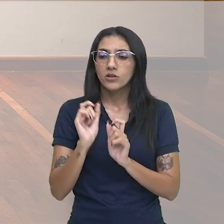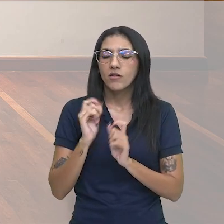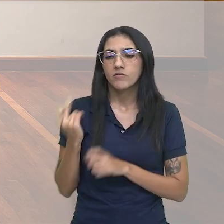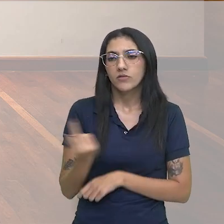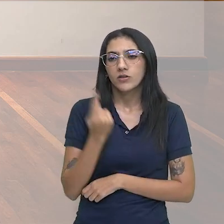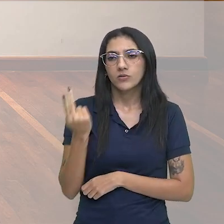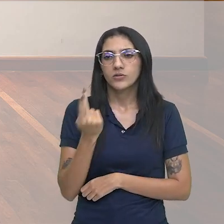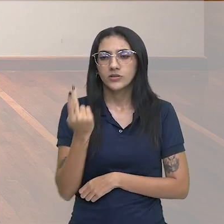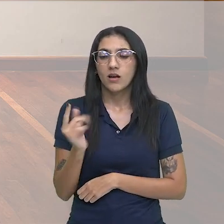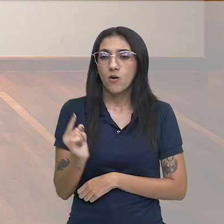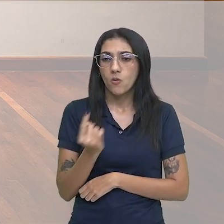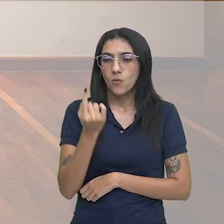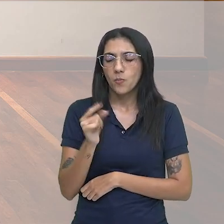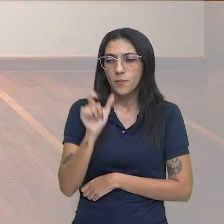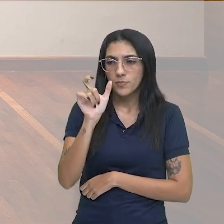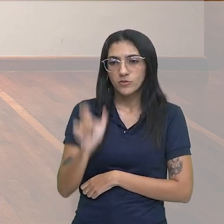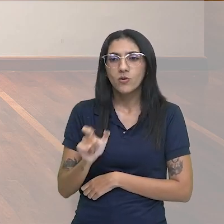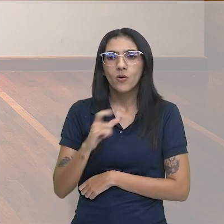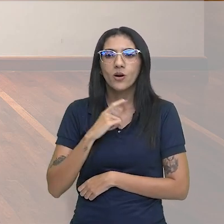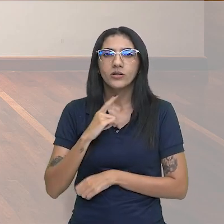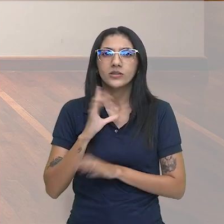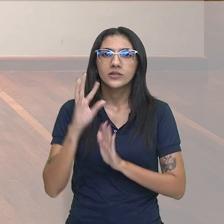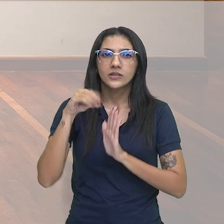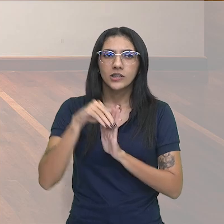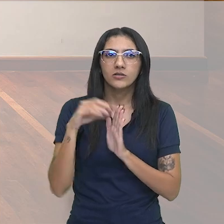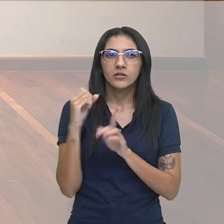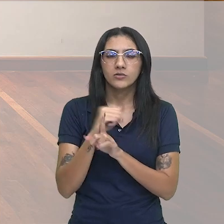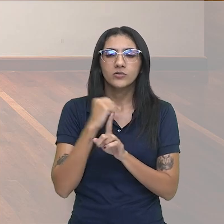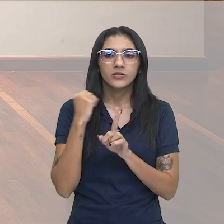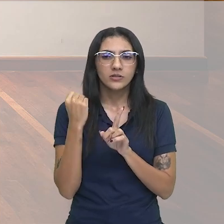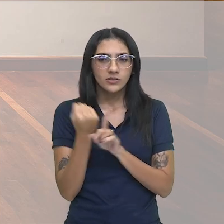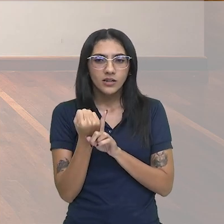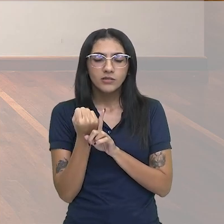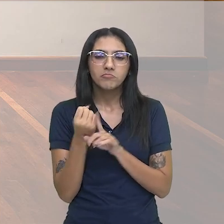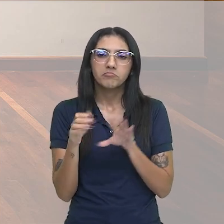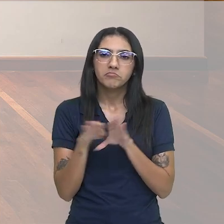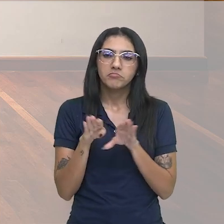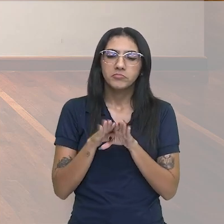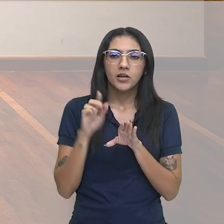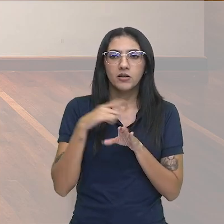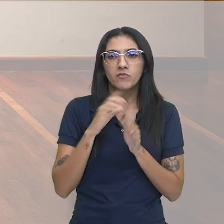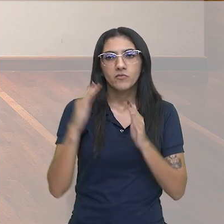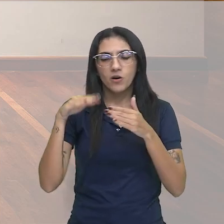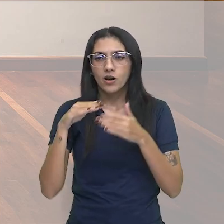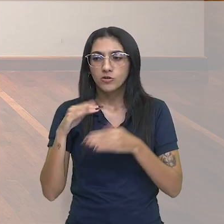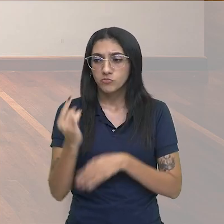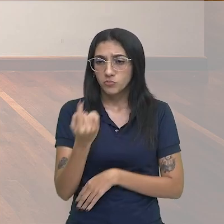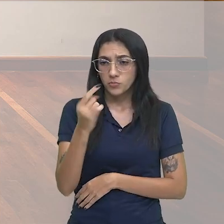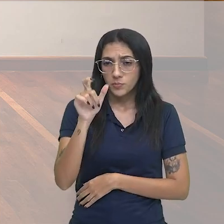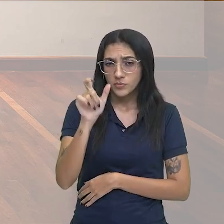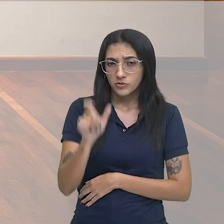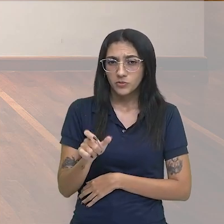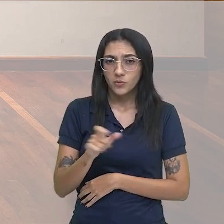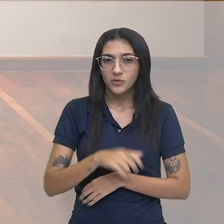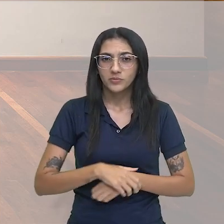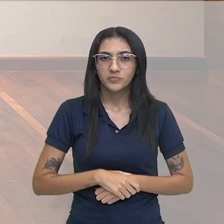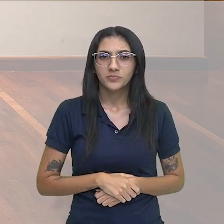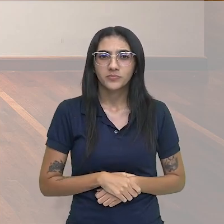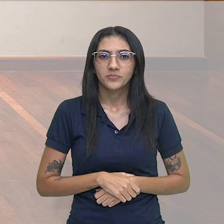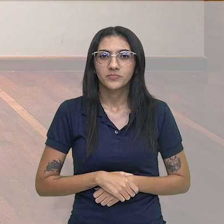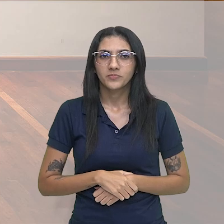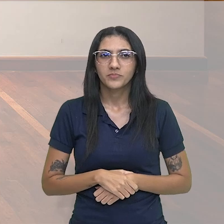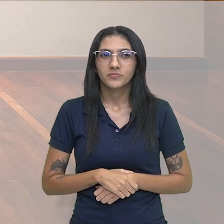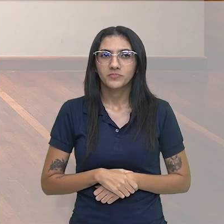indivíduo dentro desse processo da formação da sociedade. Ele foca no indivíduo, né? Foca